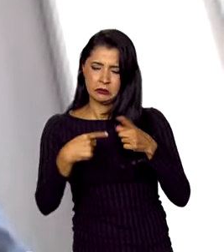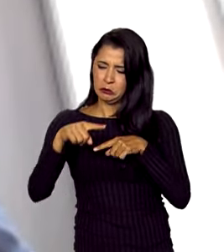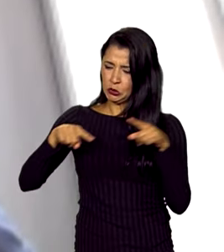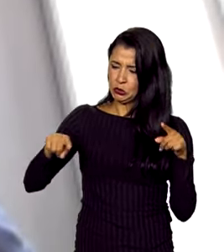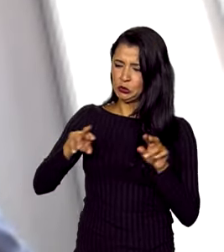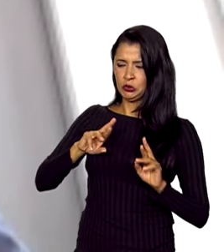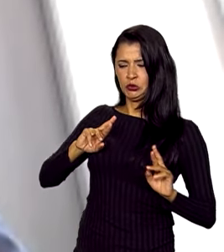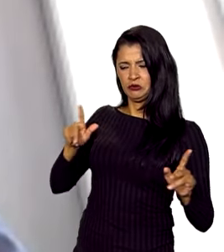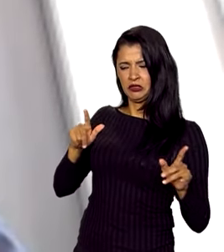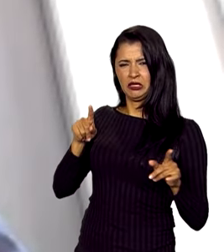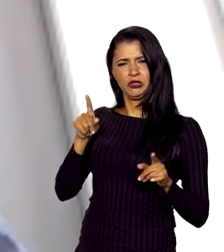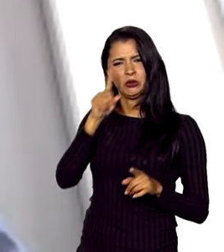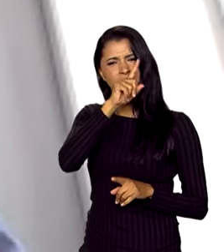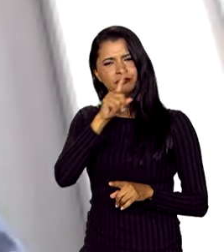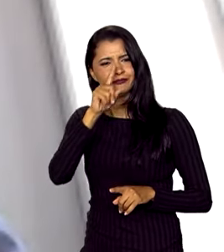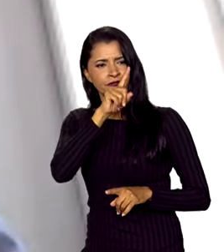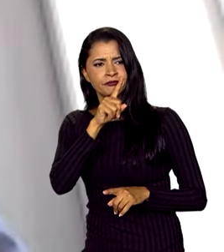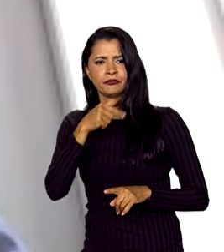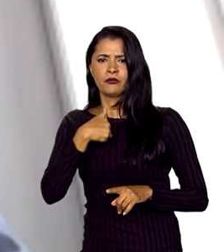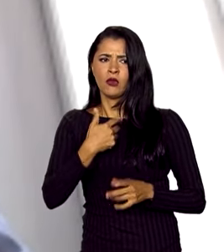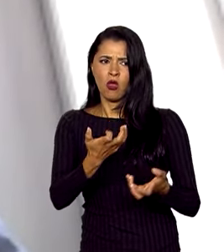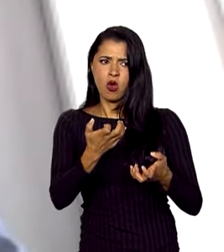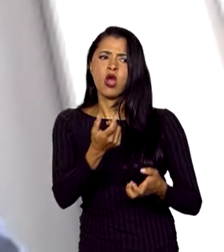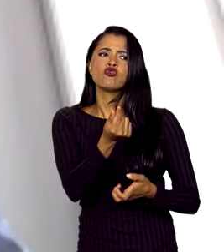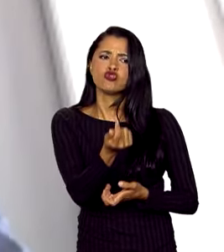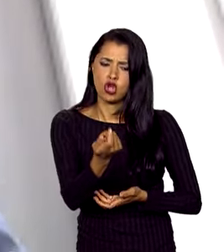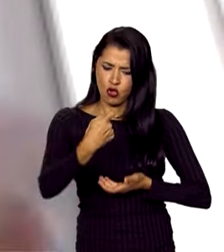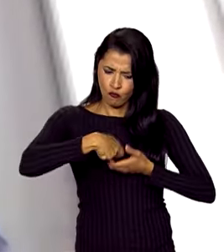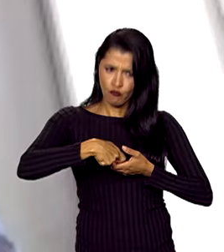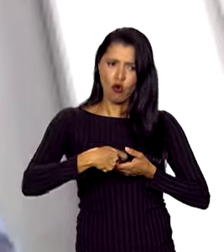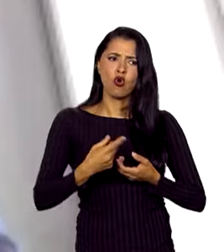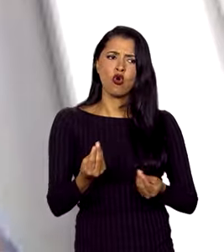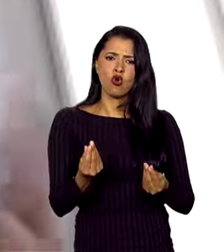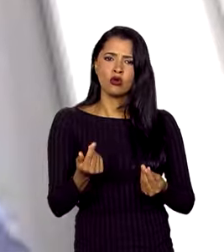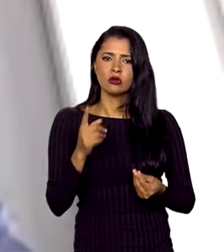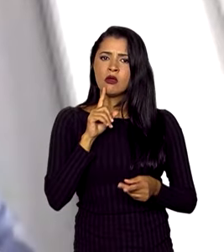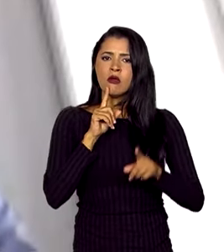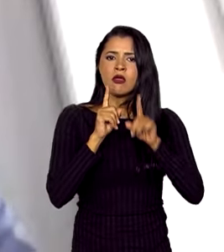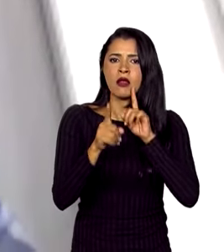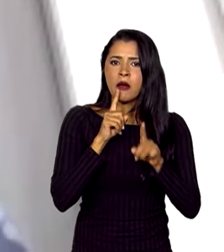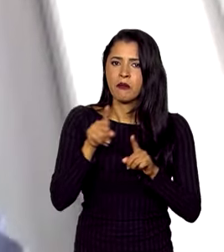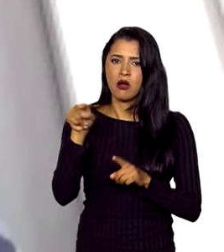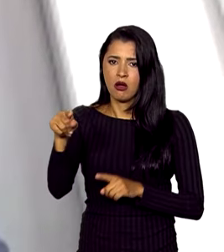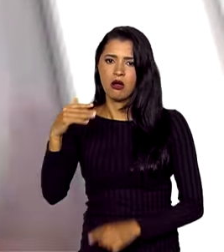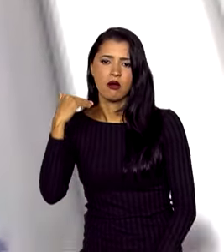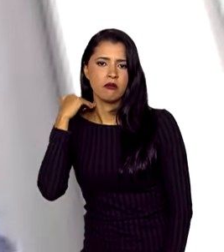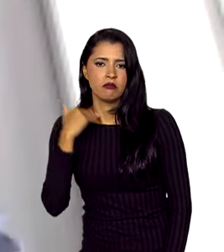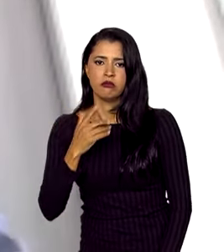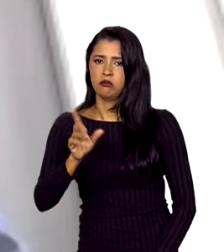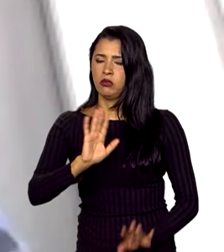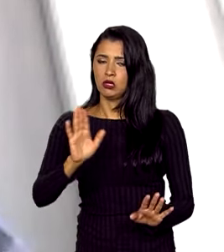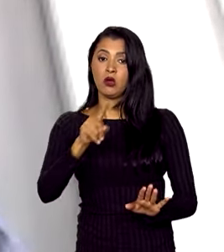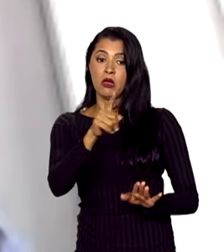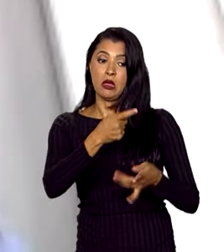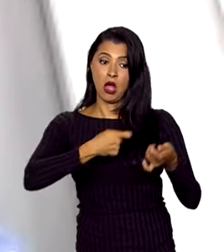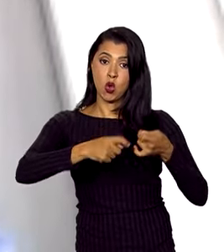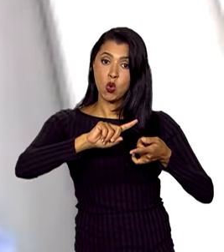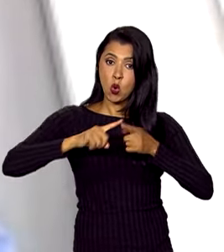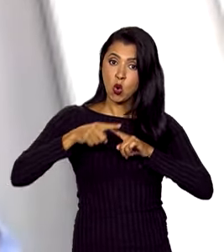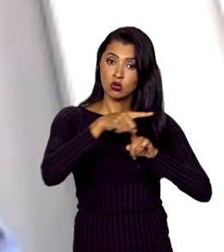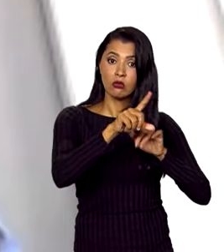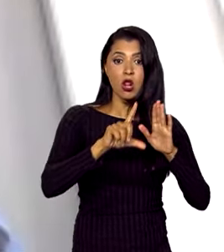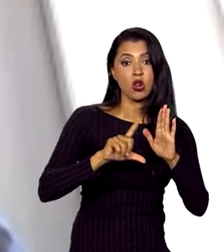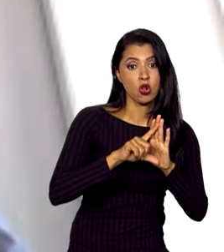veio danificado e eu quero o meu dinheiro de volta. Não é para reclamar com o meu banco, né? O desacordo comercial eu resolvo com a